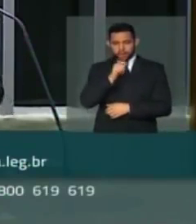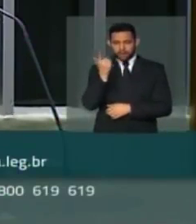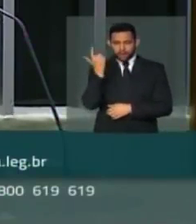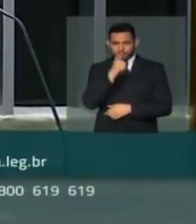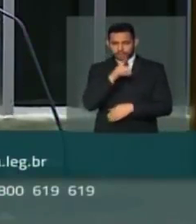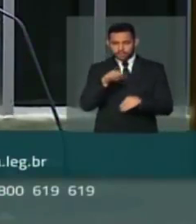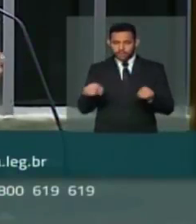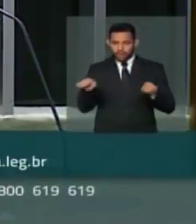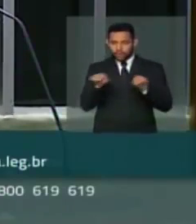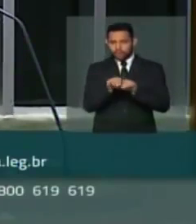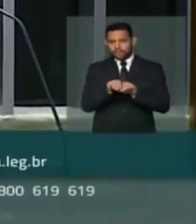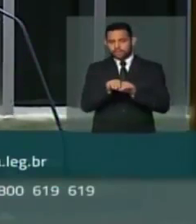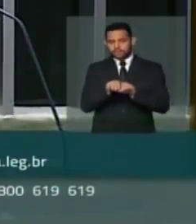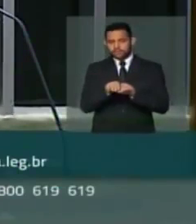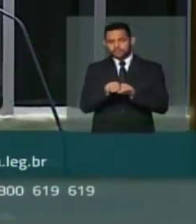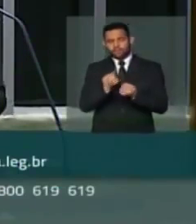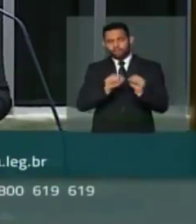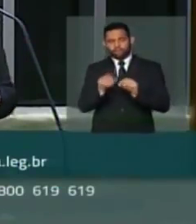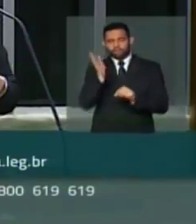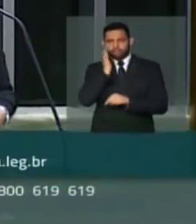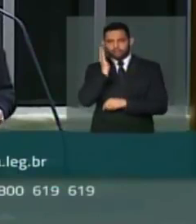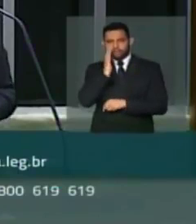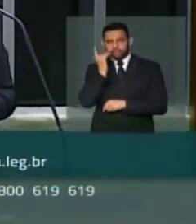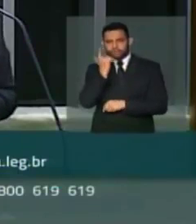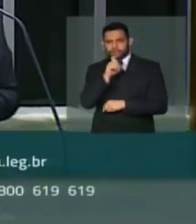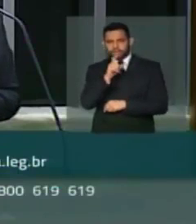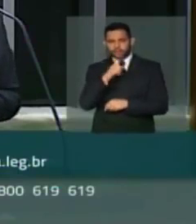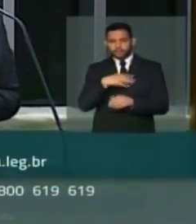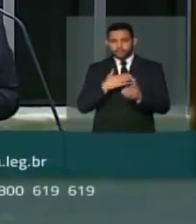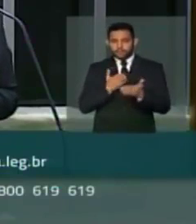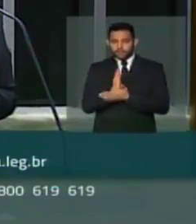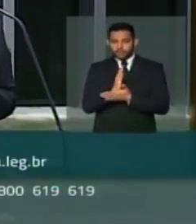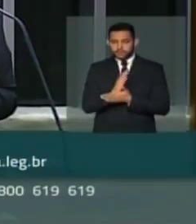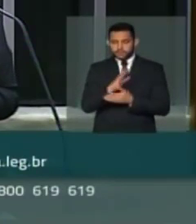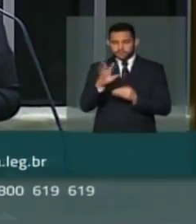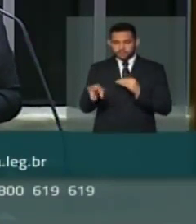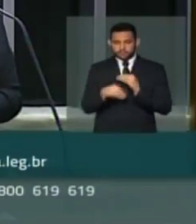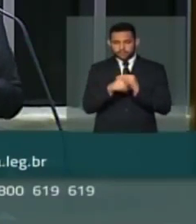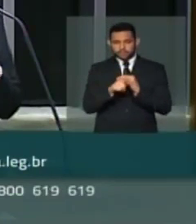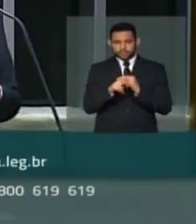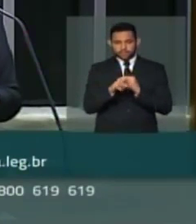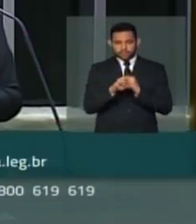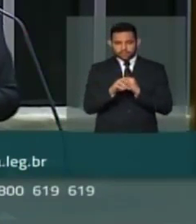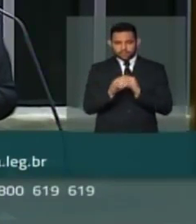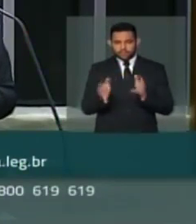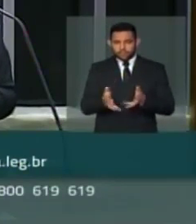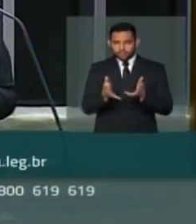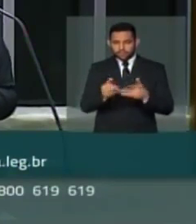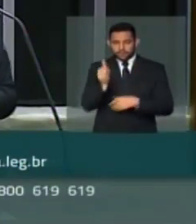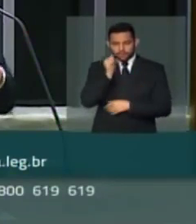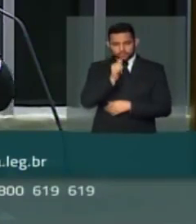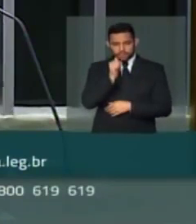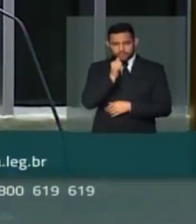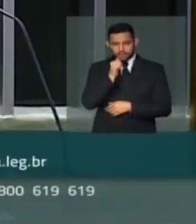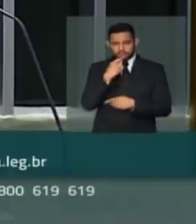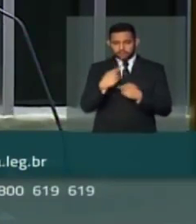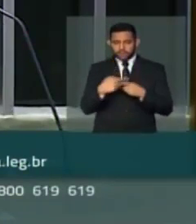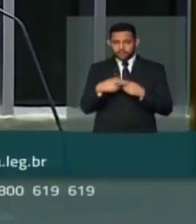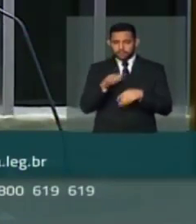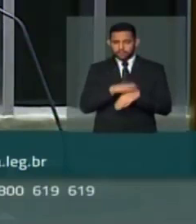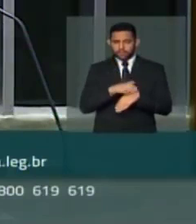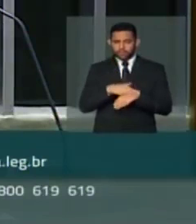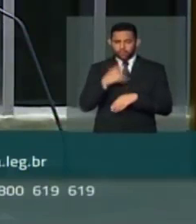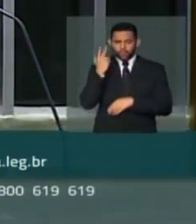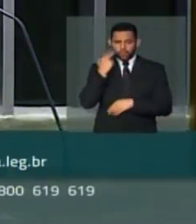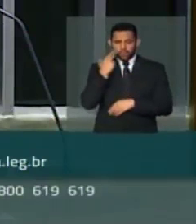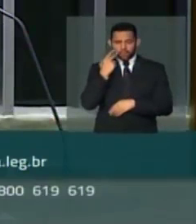garantindo a paridade, e quem sabe a gente consiga, com essa aprovação desta emenda aglutinativa, motivar as mulheres, porque é muito comum a gente